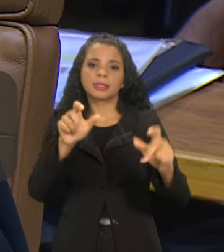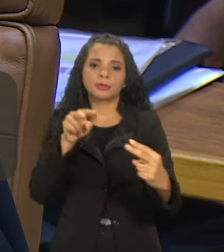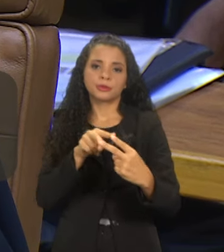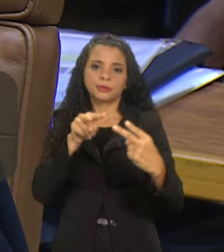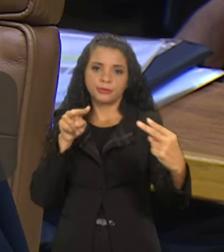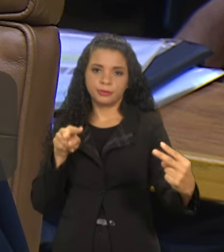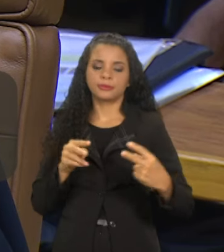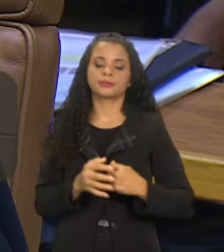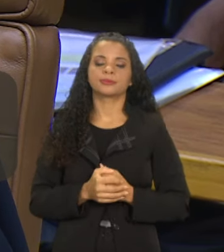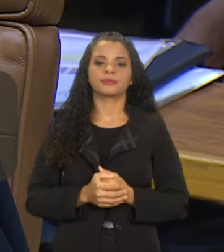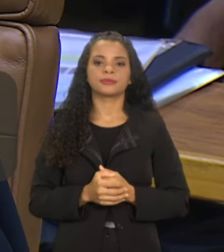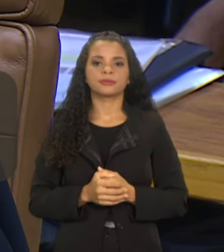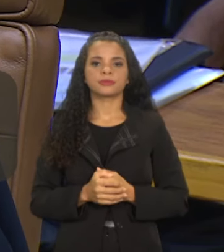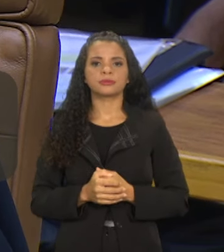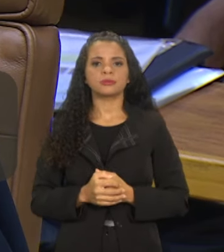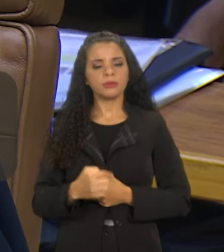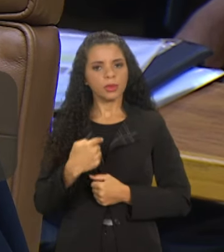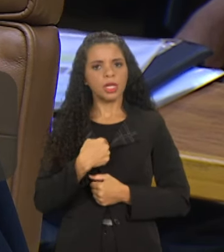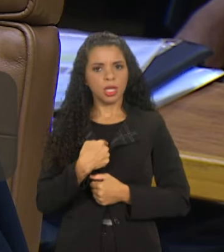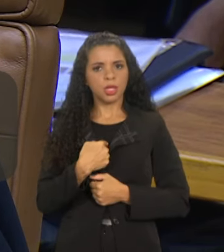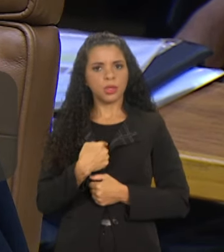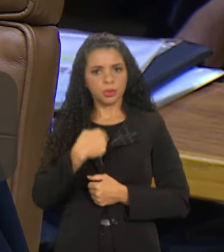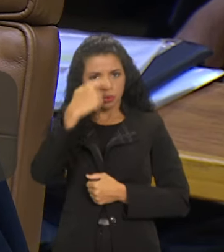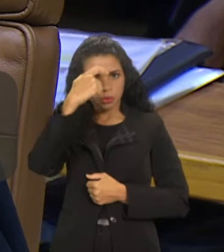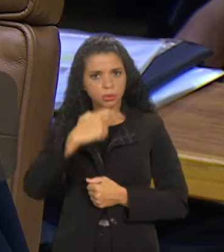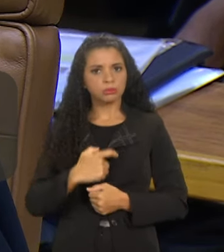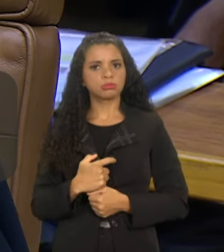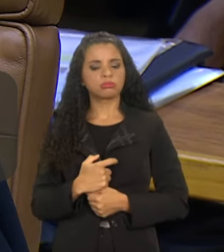Acompanho integralmente